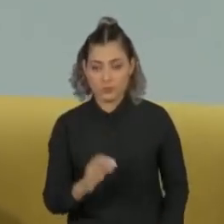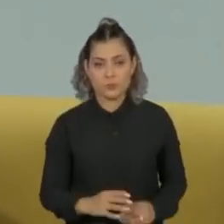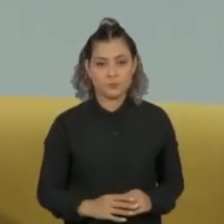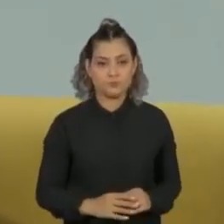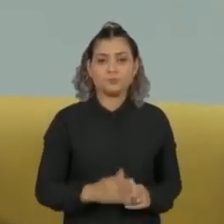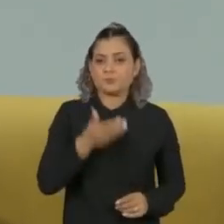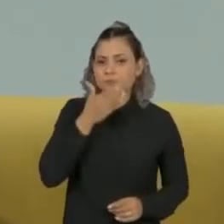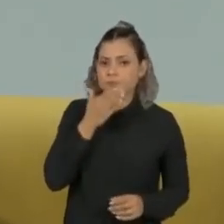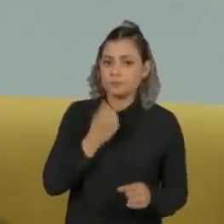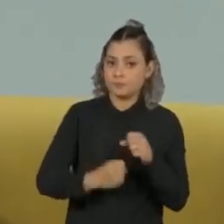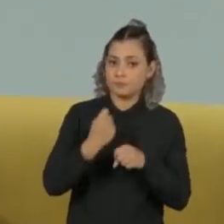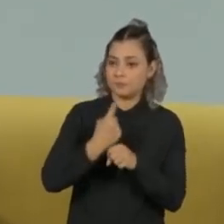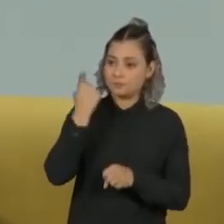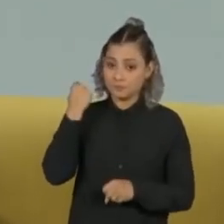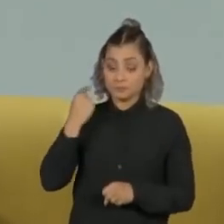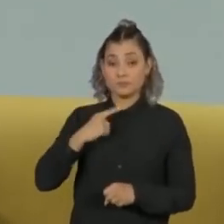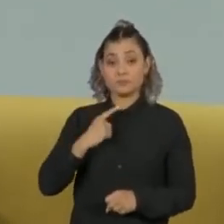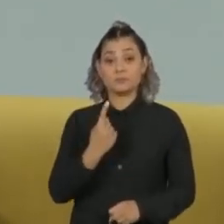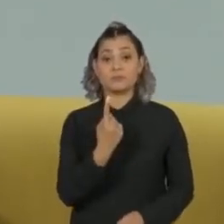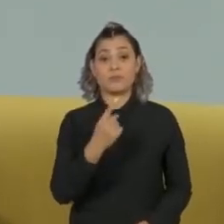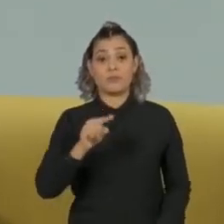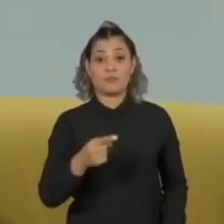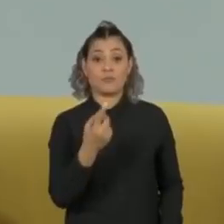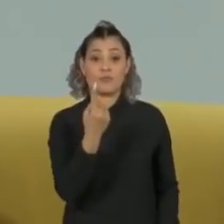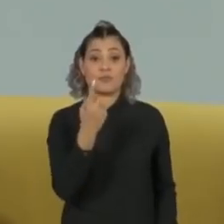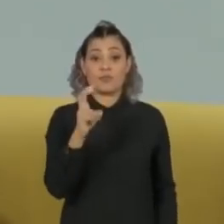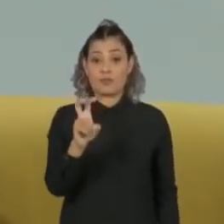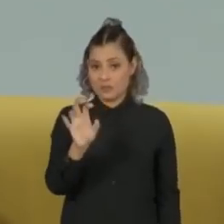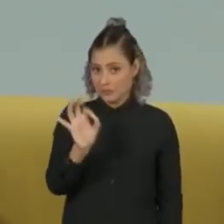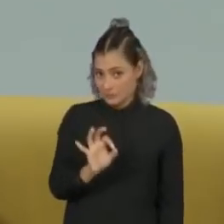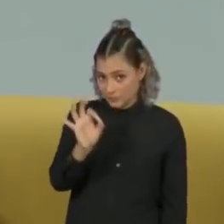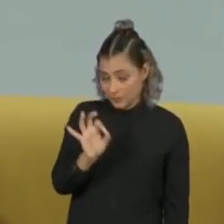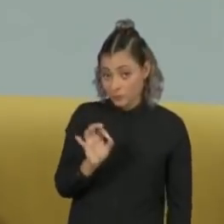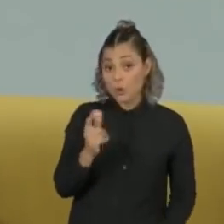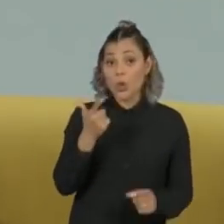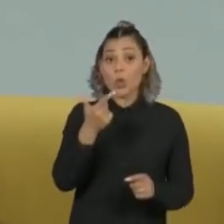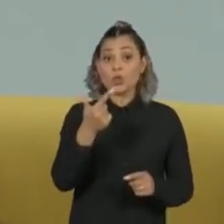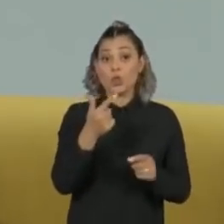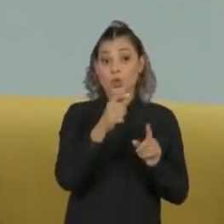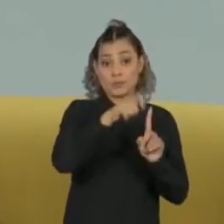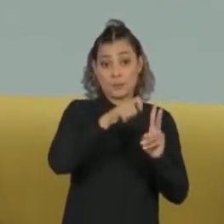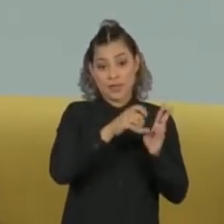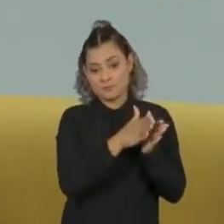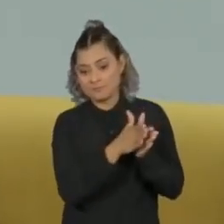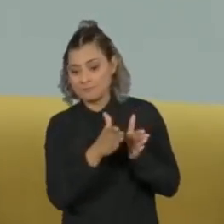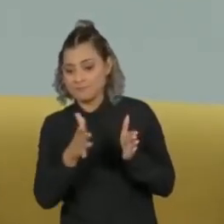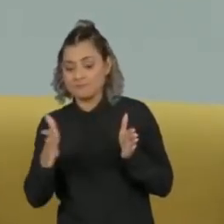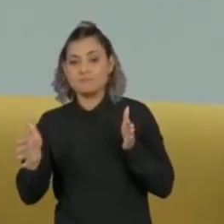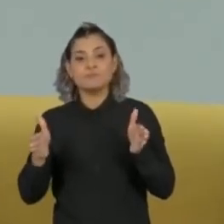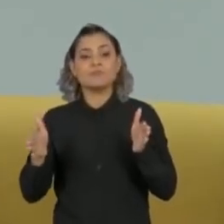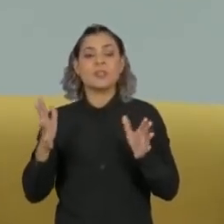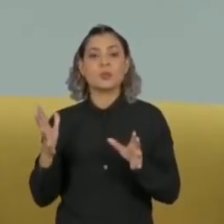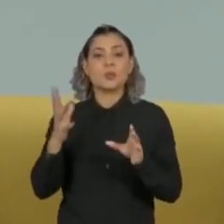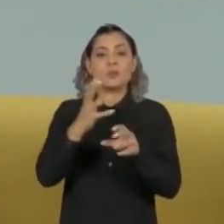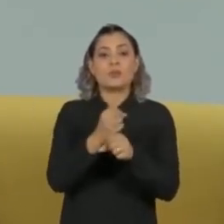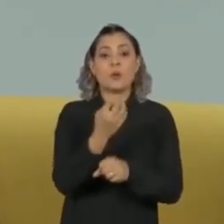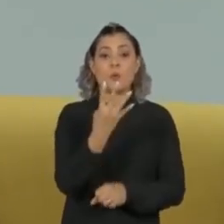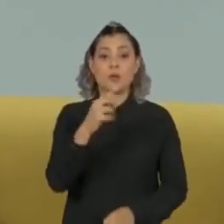Em dezembro, tinha marcado 1,15%. Em 12 meses, o índice oficial da inflação acumula